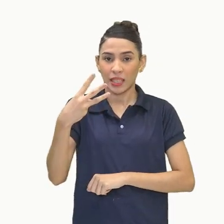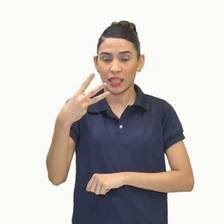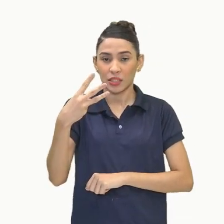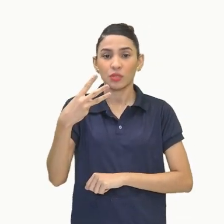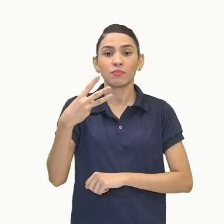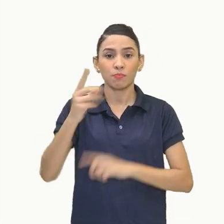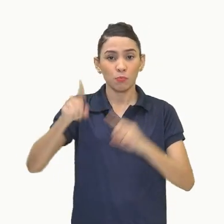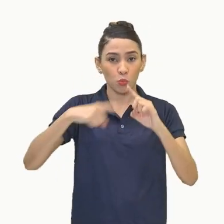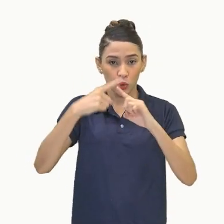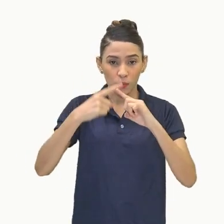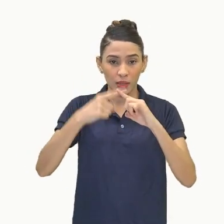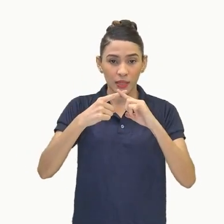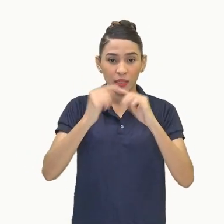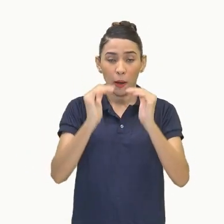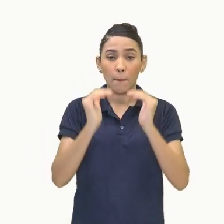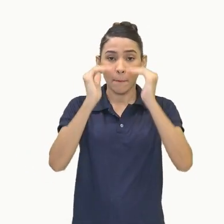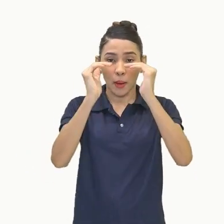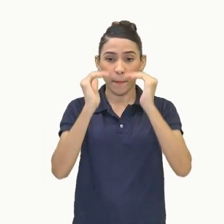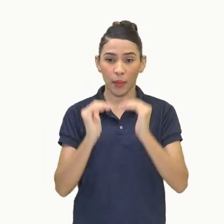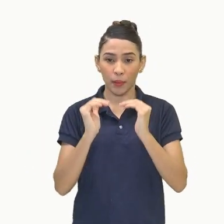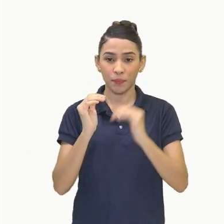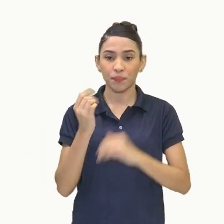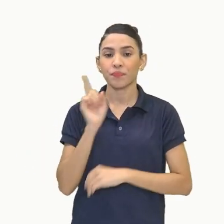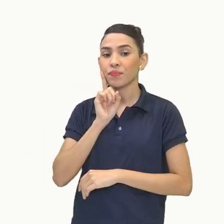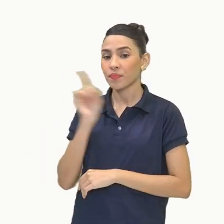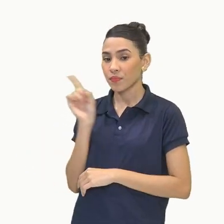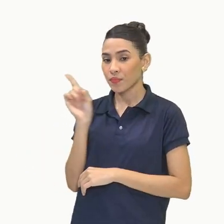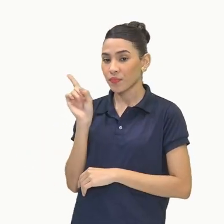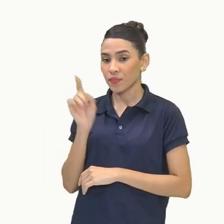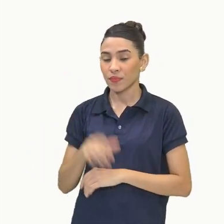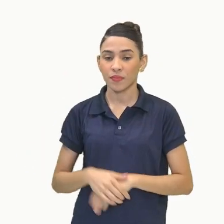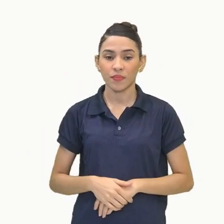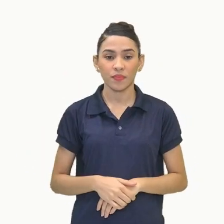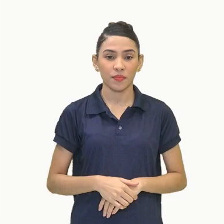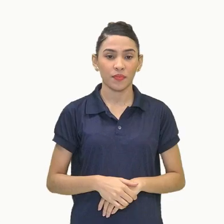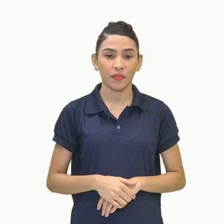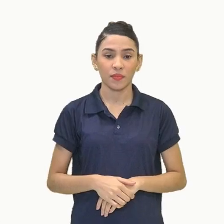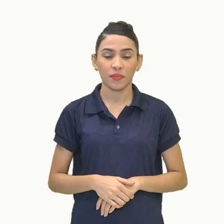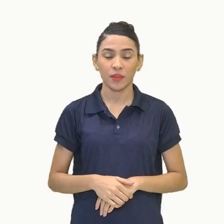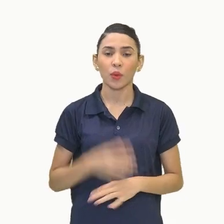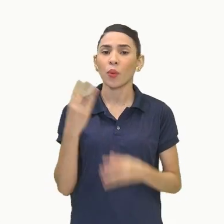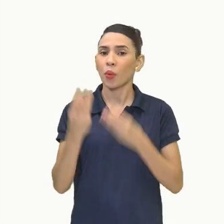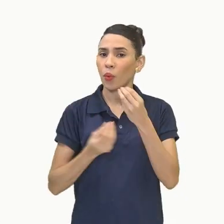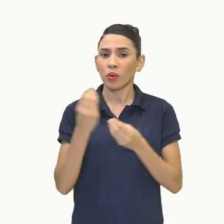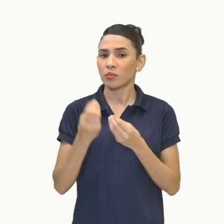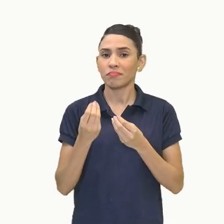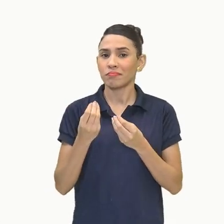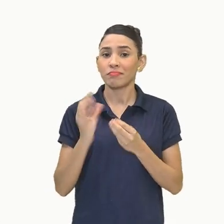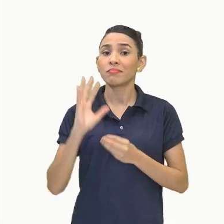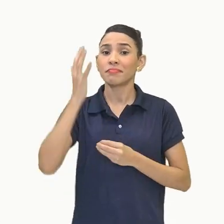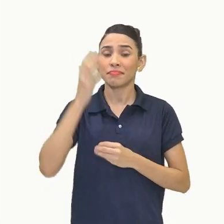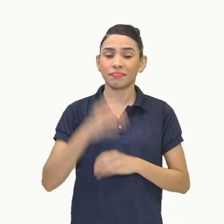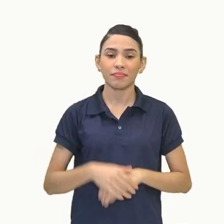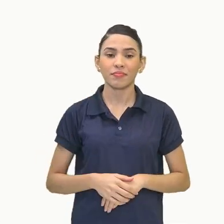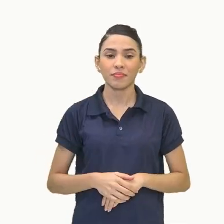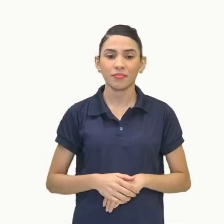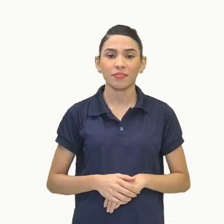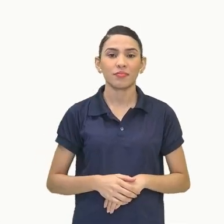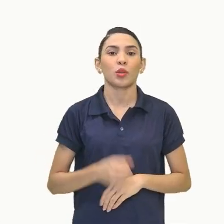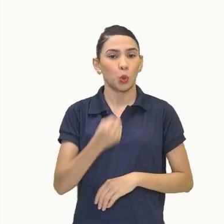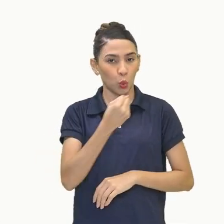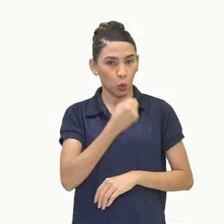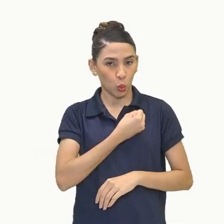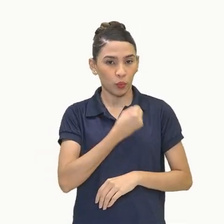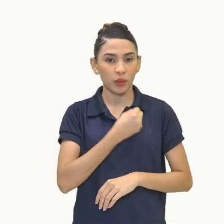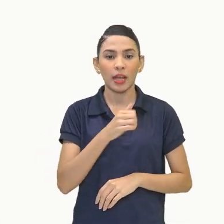os valores do 24, beleza? Como que eu faço isso, professor? número a número. Primeiro eu vou